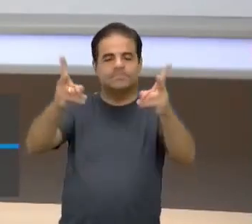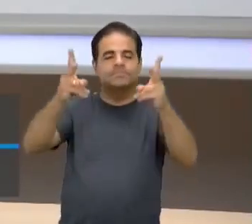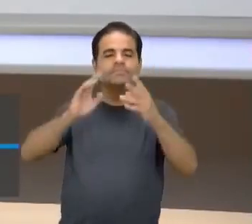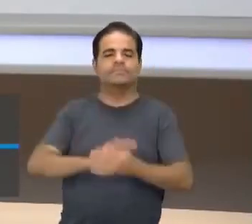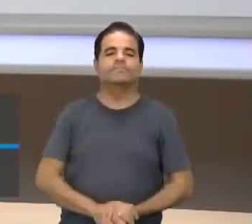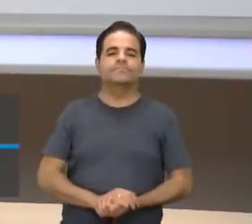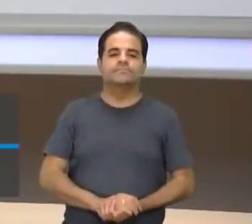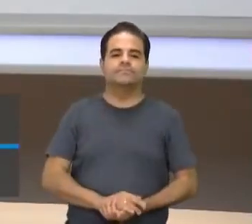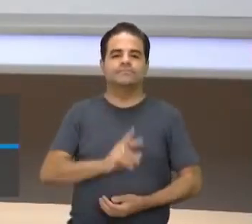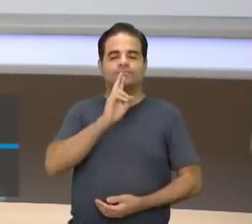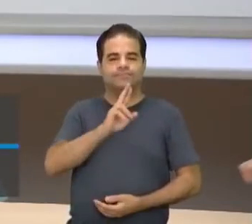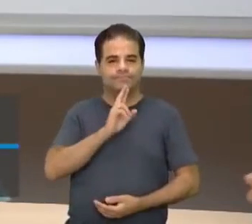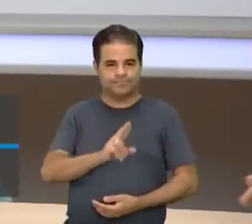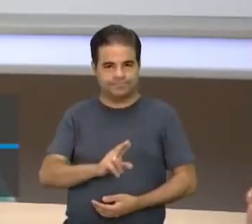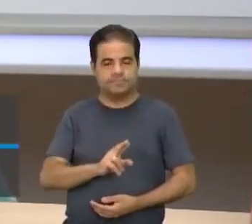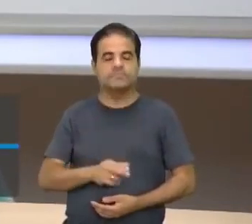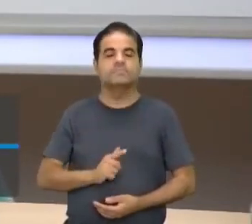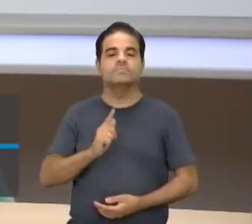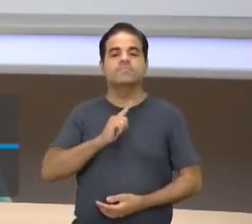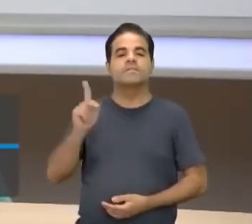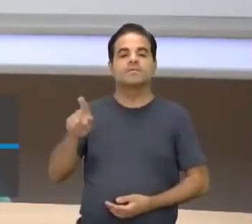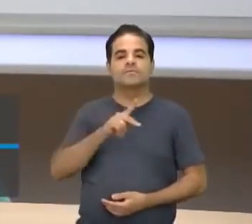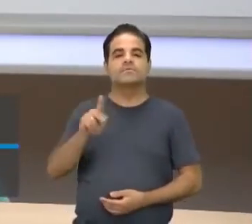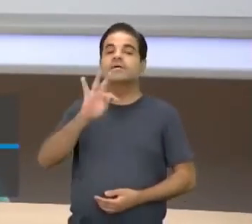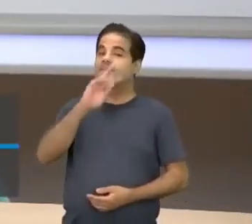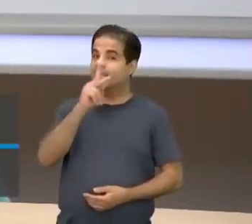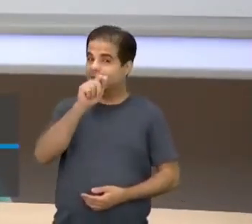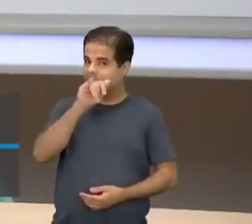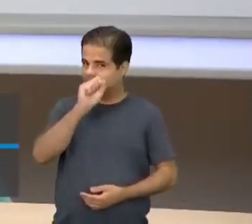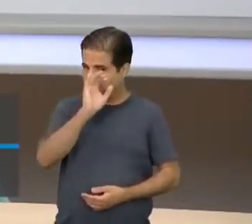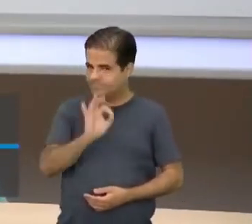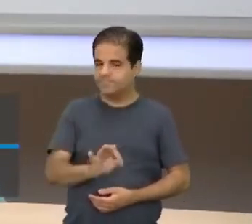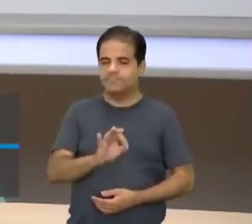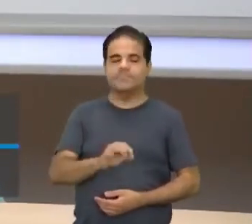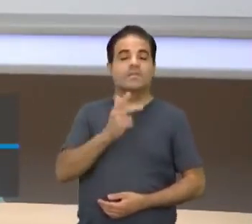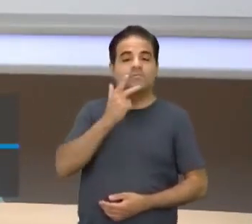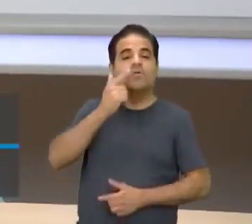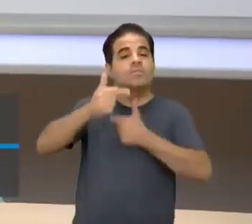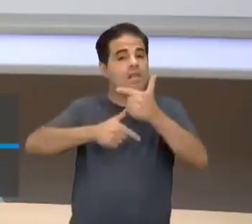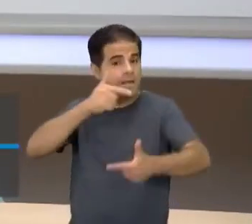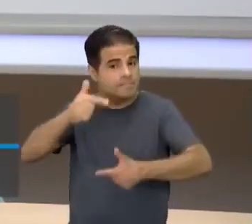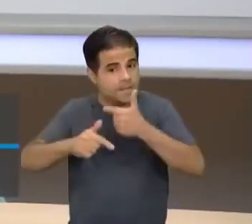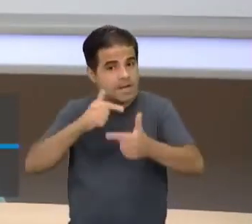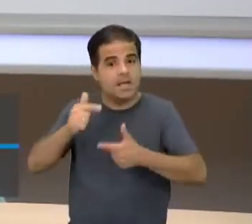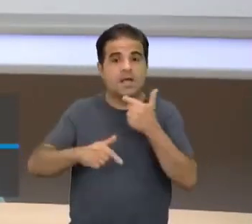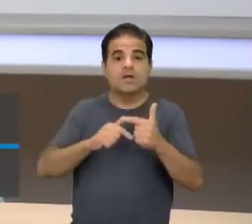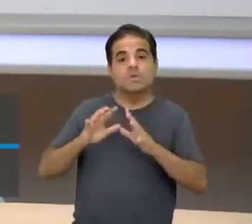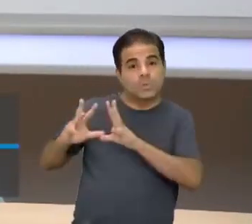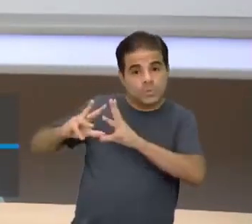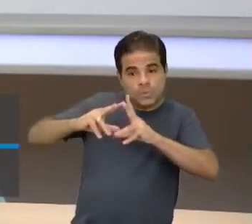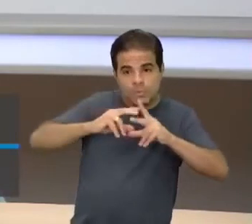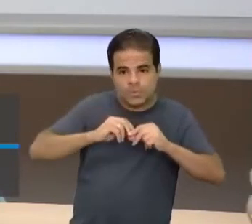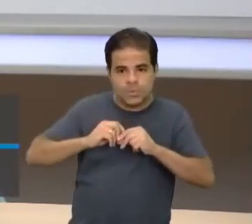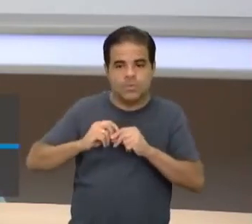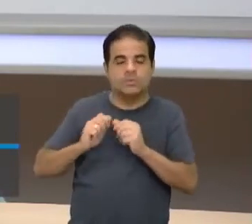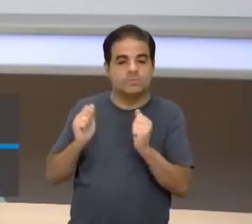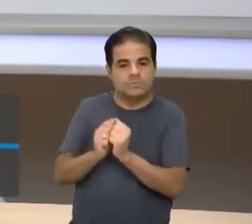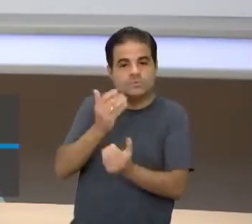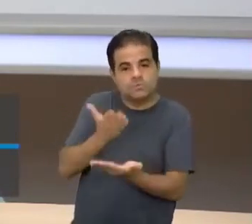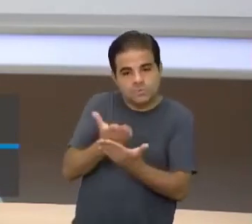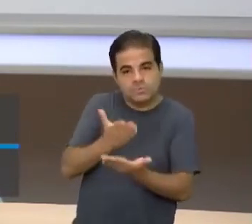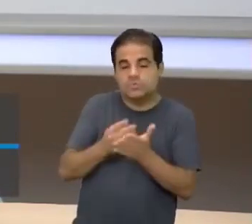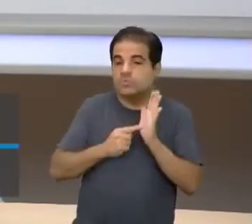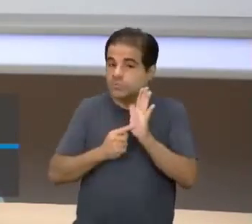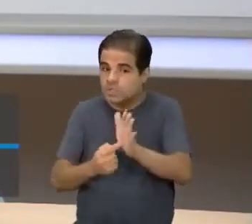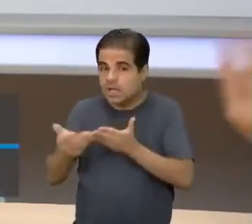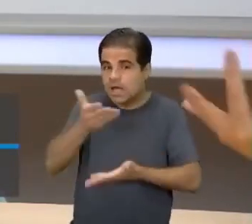com as respostas. Então agora a professora Thaís mesmo, ela disse que trabalhar o todo com o estudante, mostrando